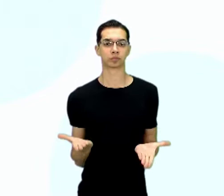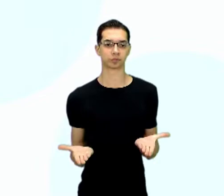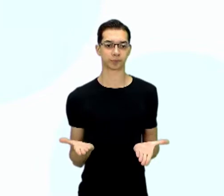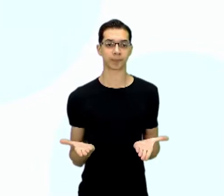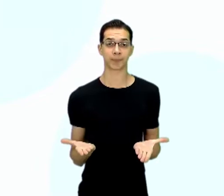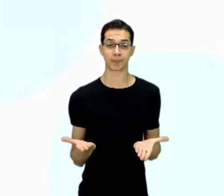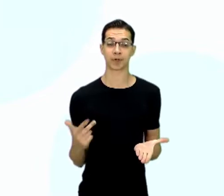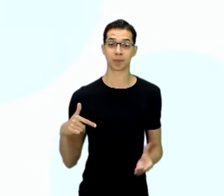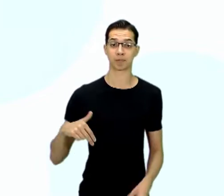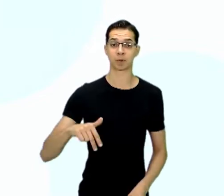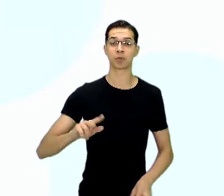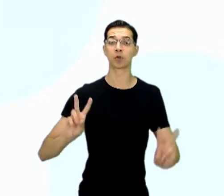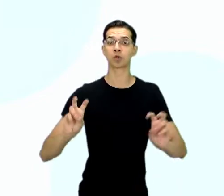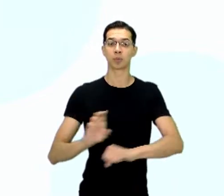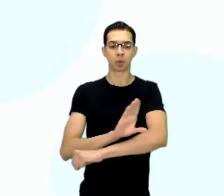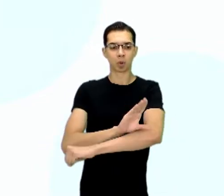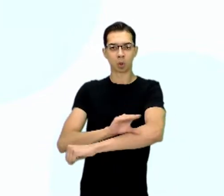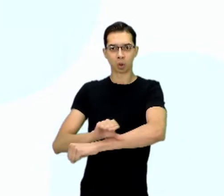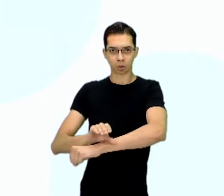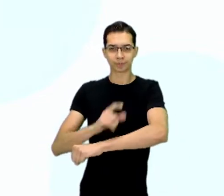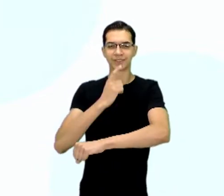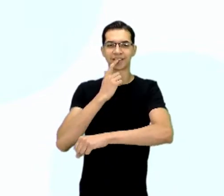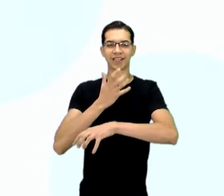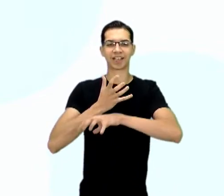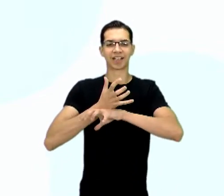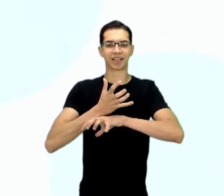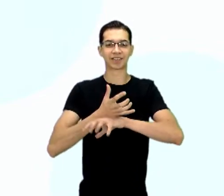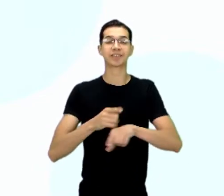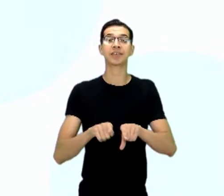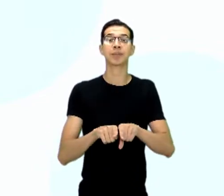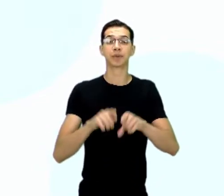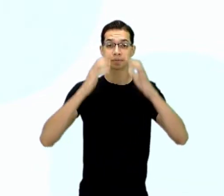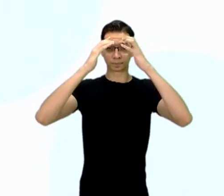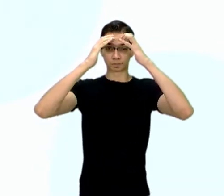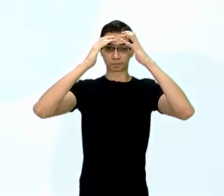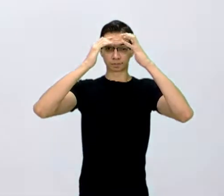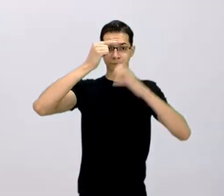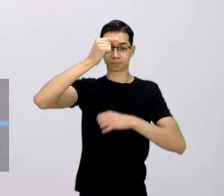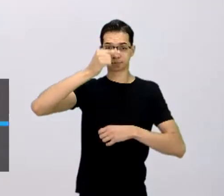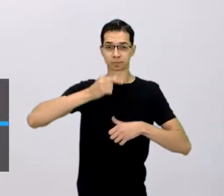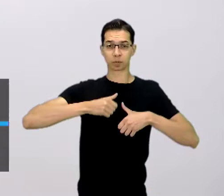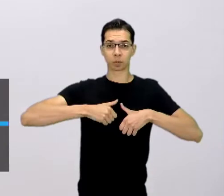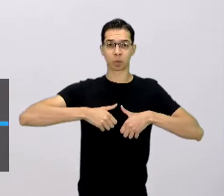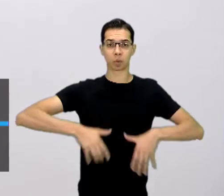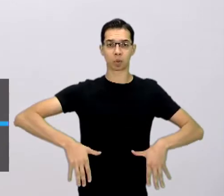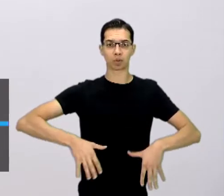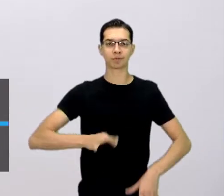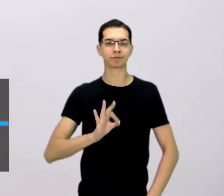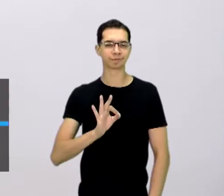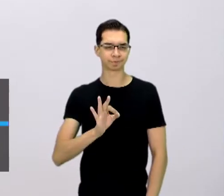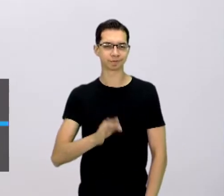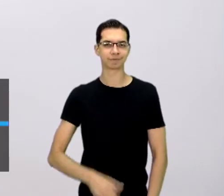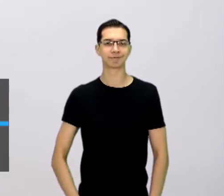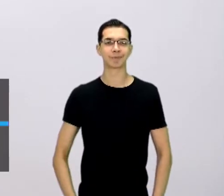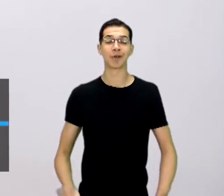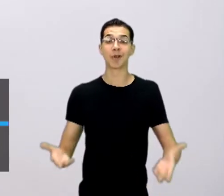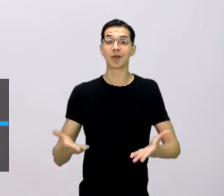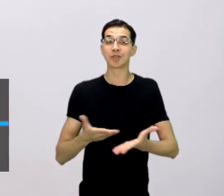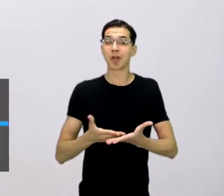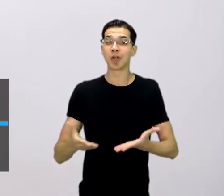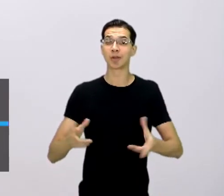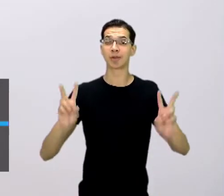sistemas muscular, ósseo e nervoso. Então, olha só, hoje a gente vai começar com o sistema locomotor, então a gente